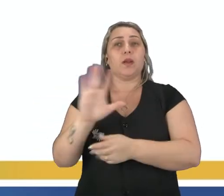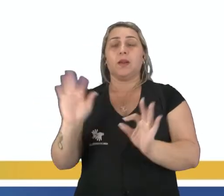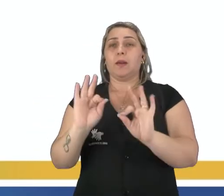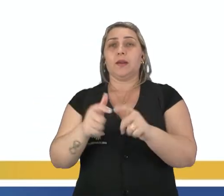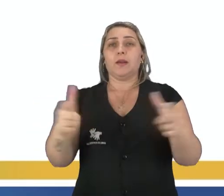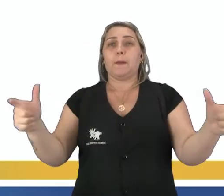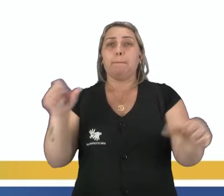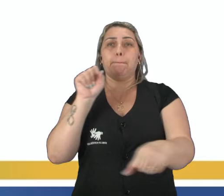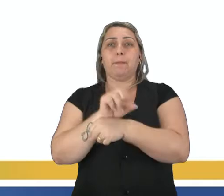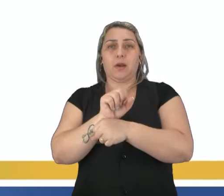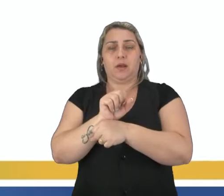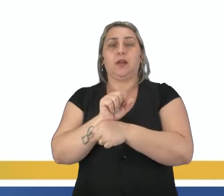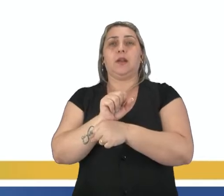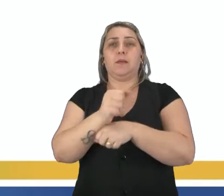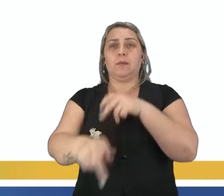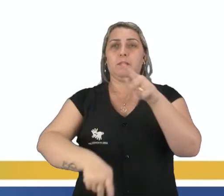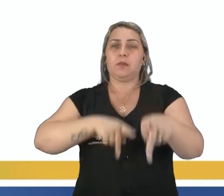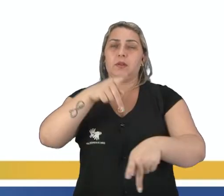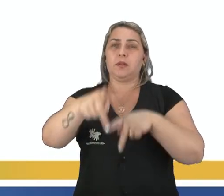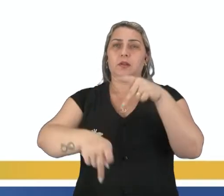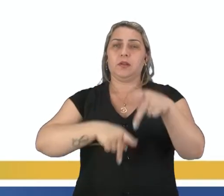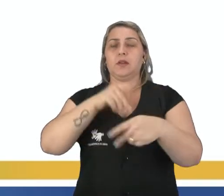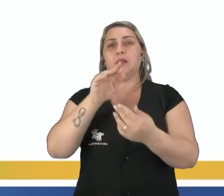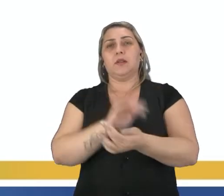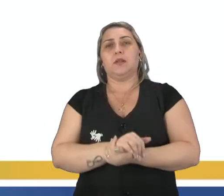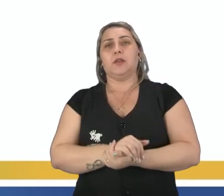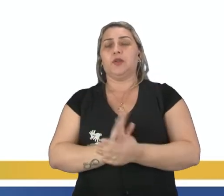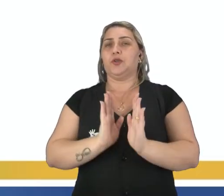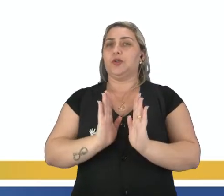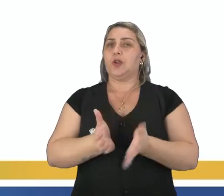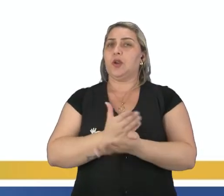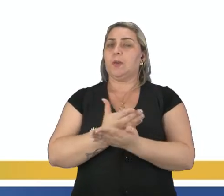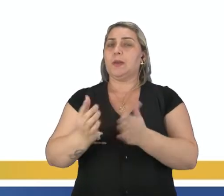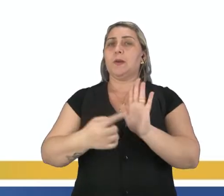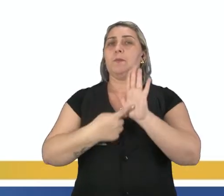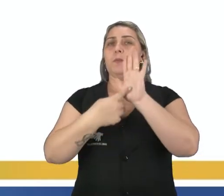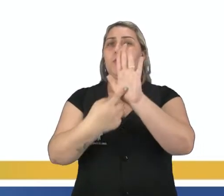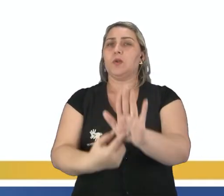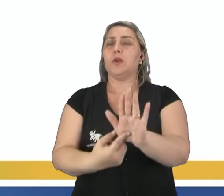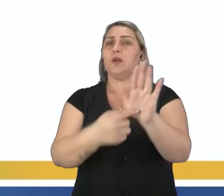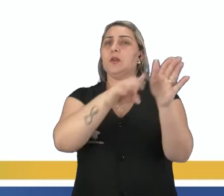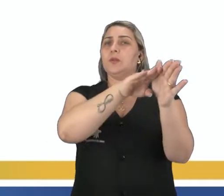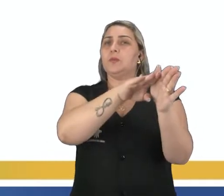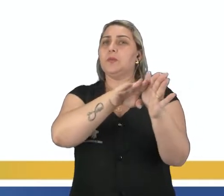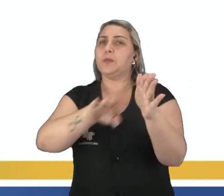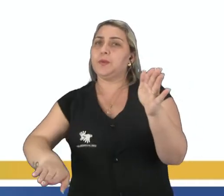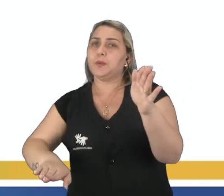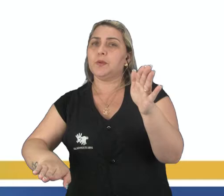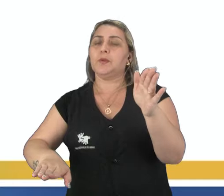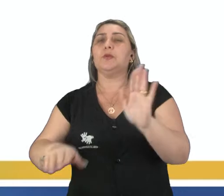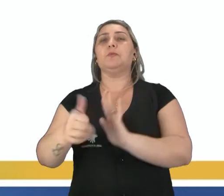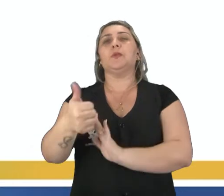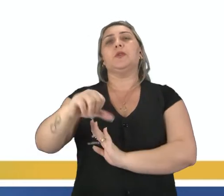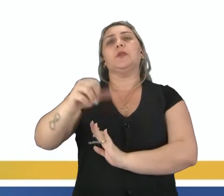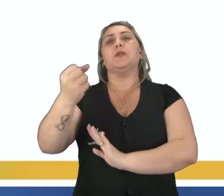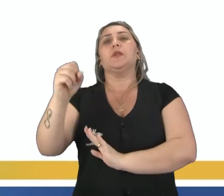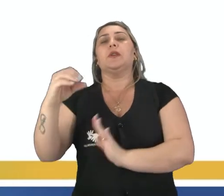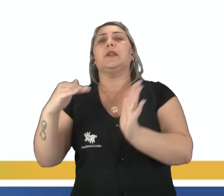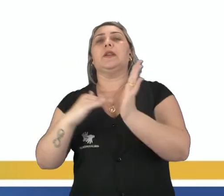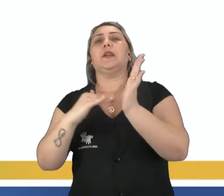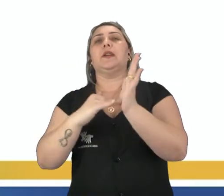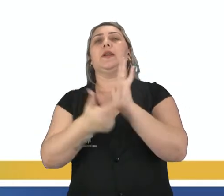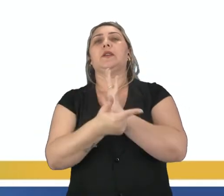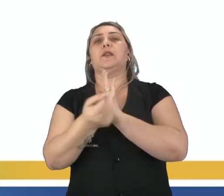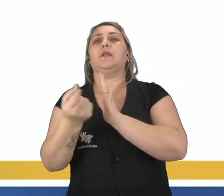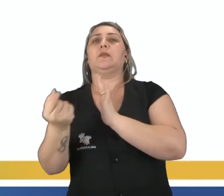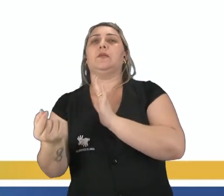mais crescer essa população rural, ao contrário, ela já começa a apresentar um declínio de 1980 até os